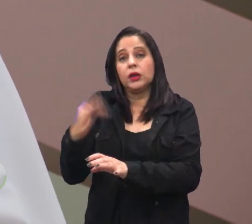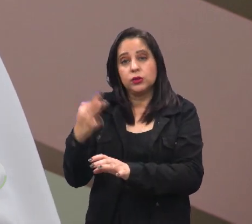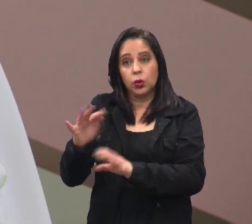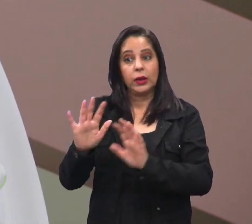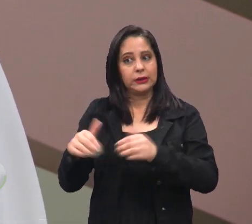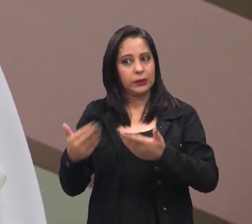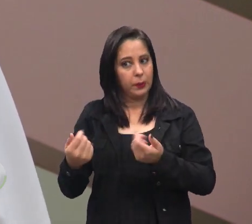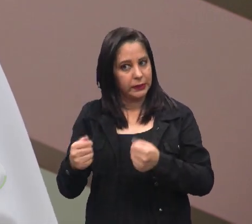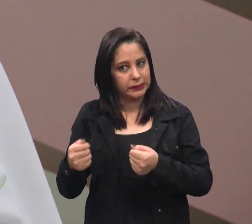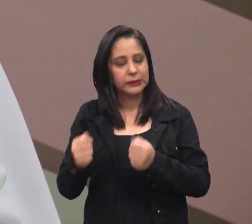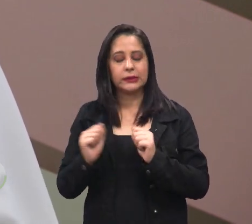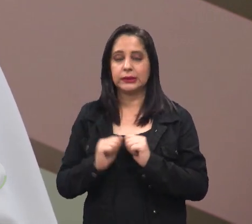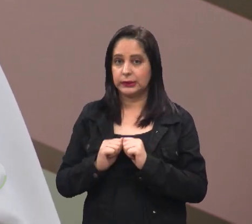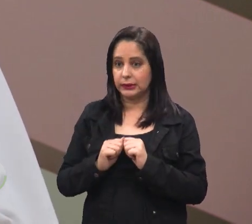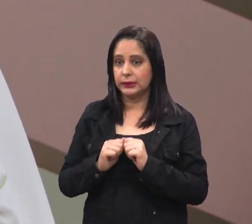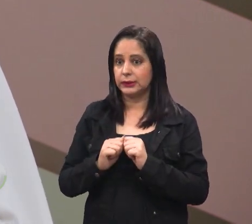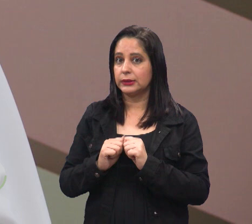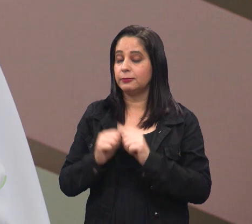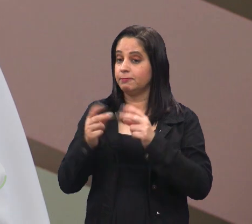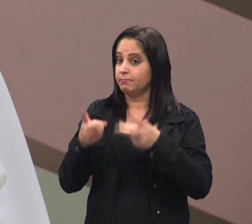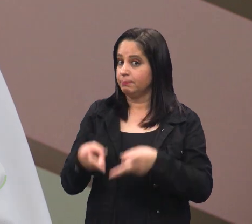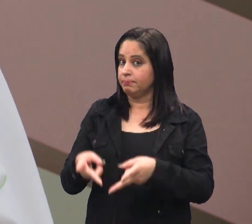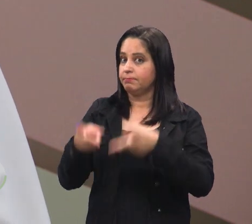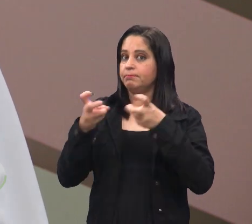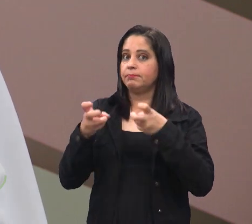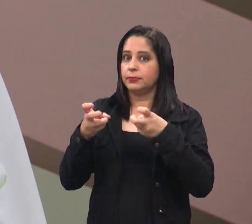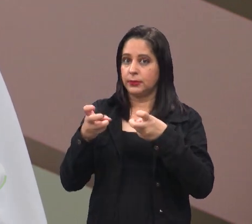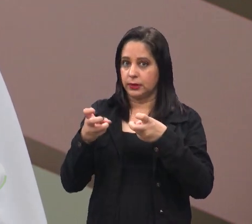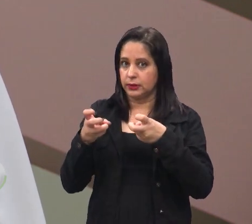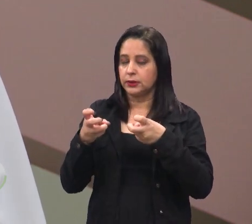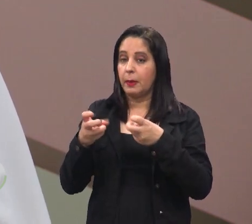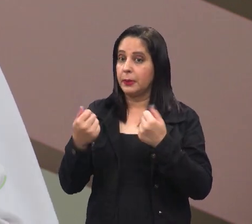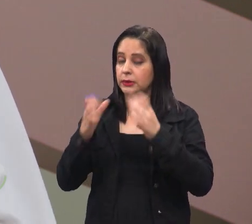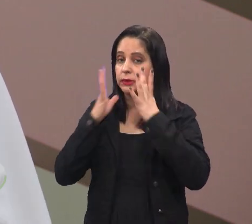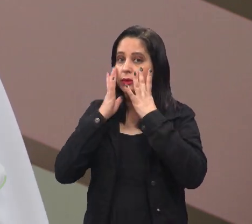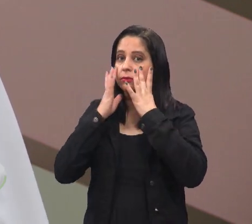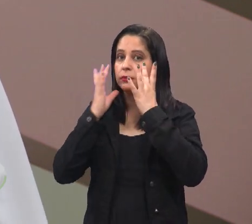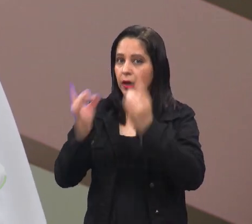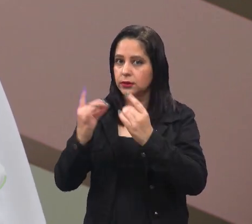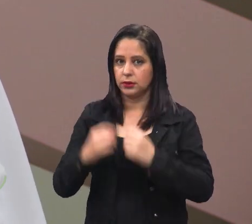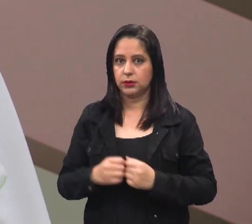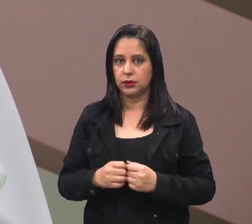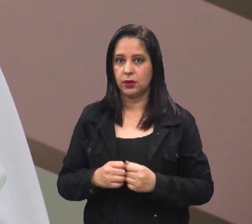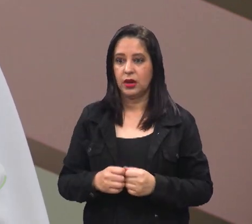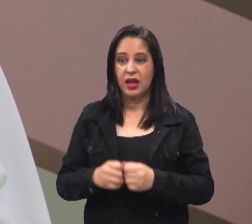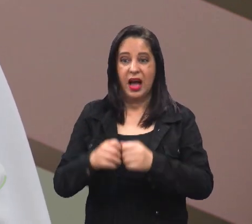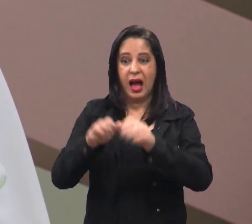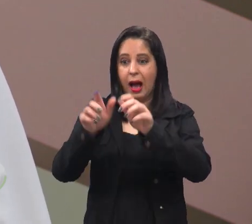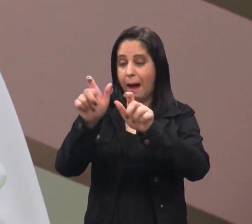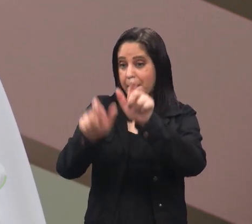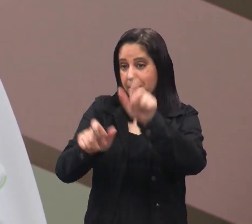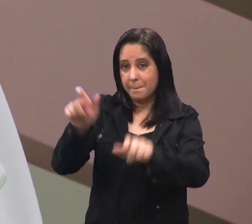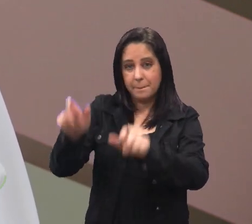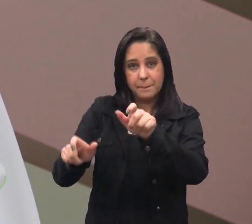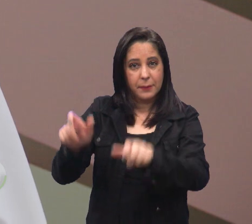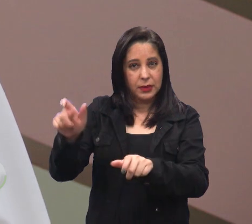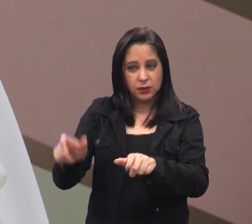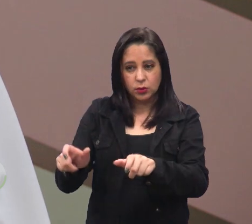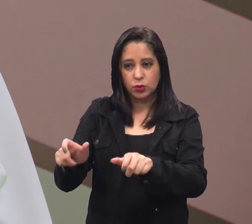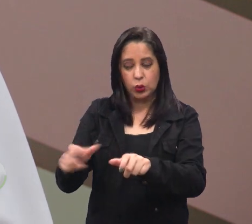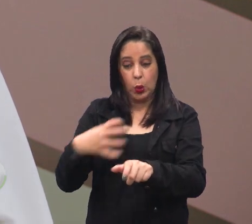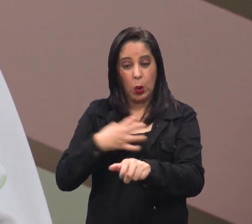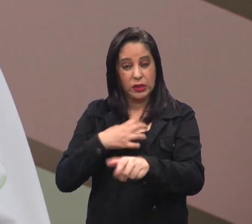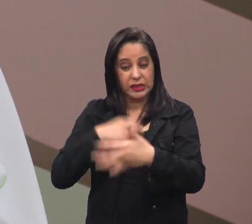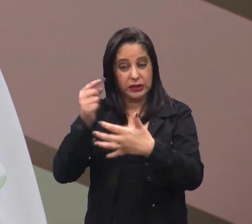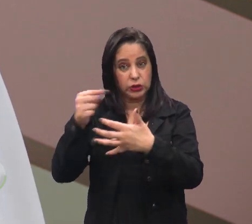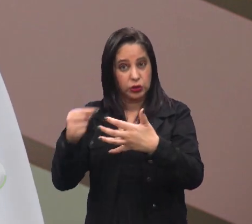sintomas que precisa chama e tem que ficar atento. Aquele paciente que não está bem, um simples hemograma também, você já